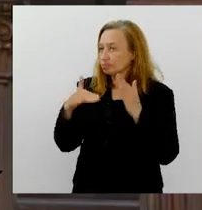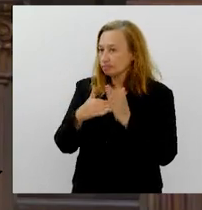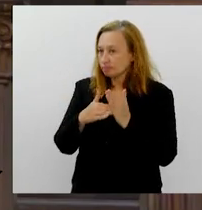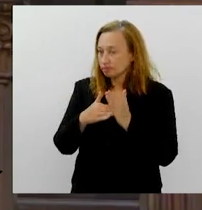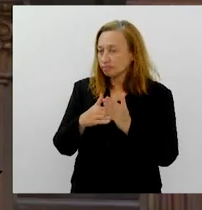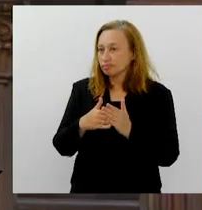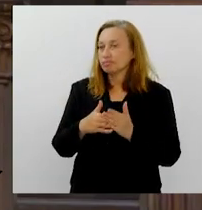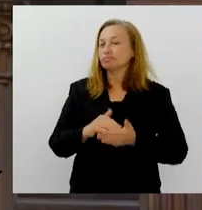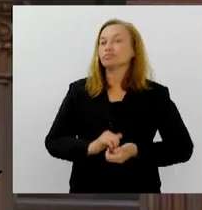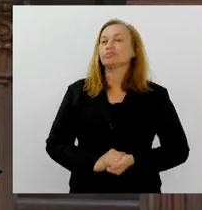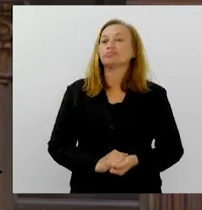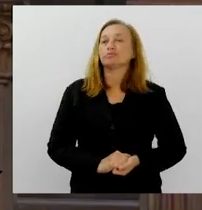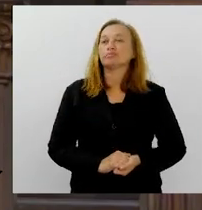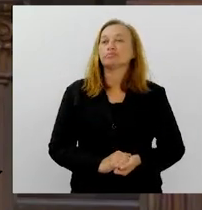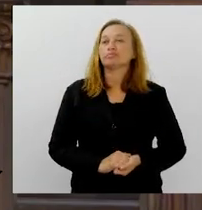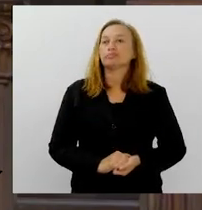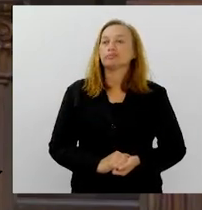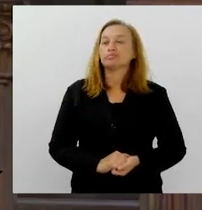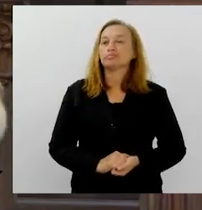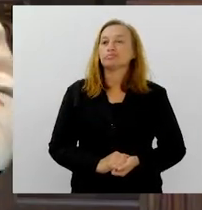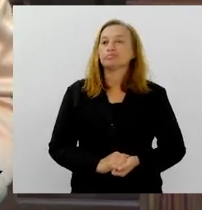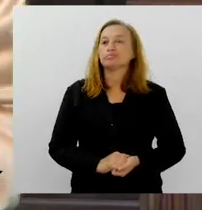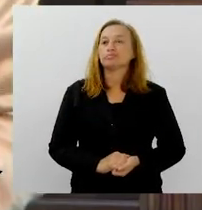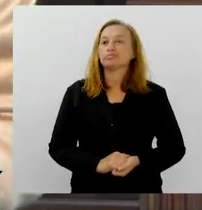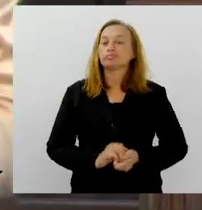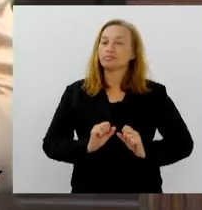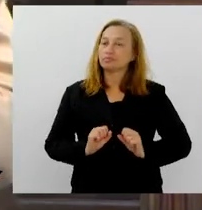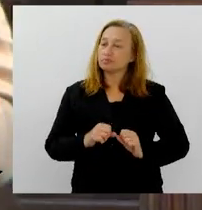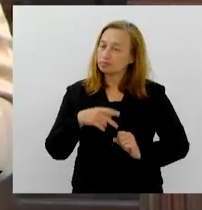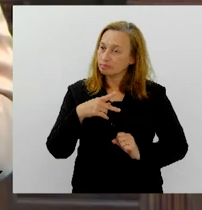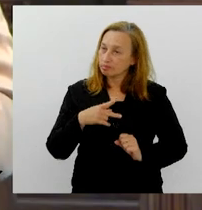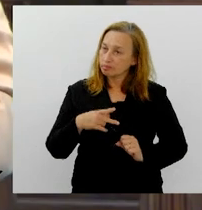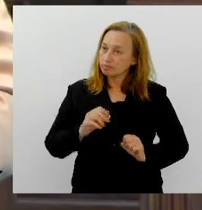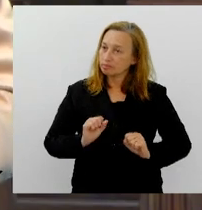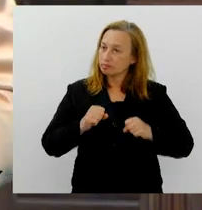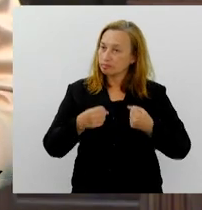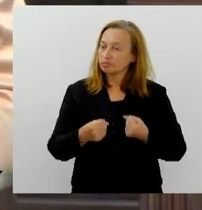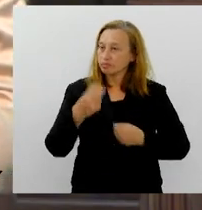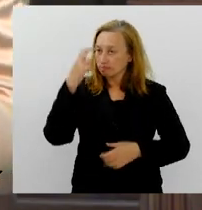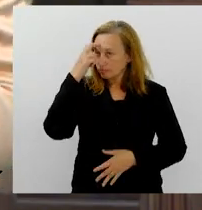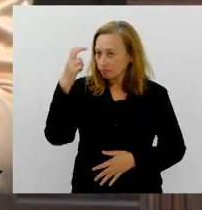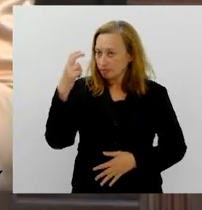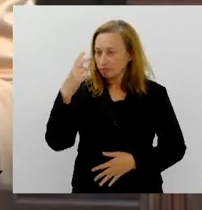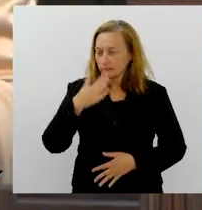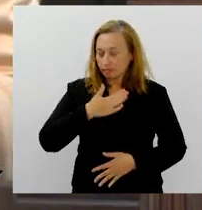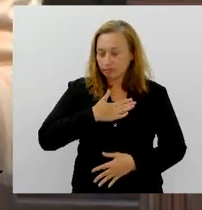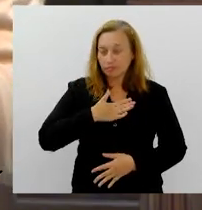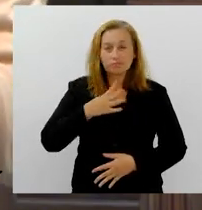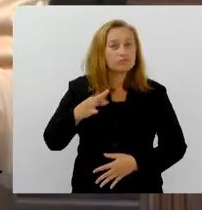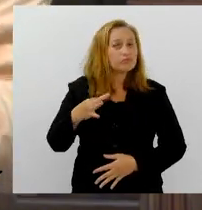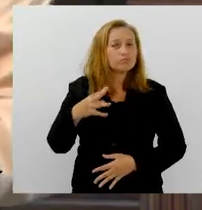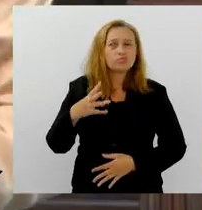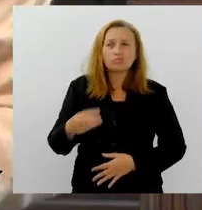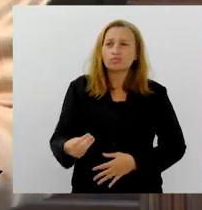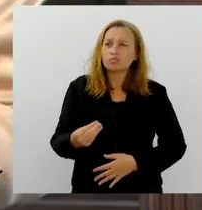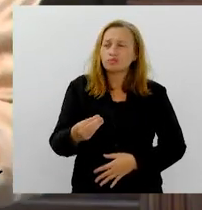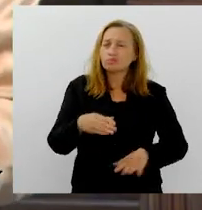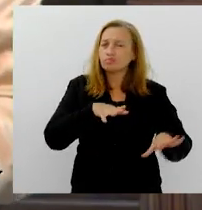presentes. Eu costumo defender uma coisa, que cultura, para mim, é tudo aquilo que se